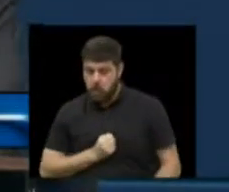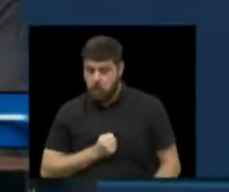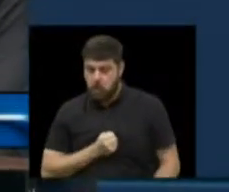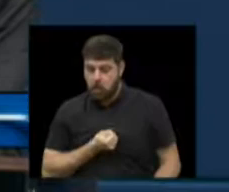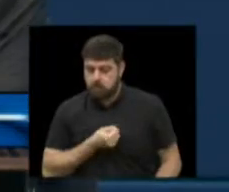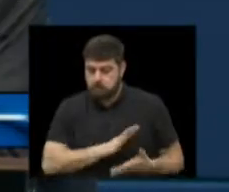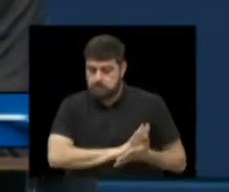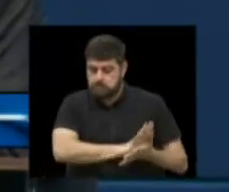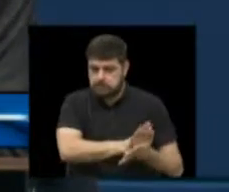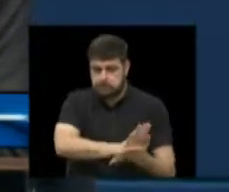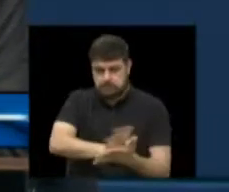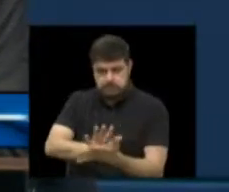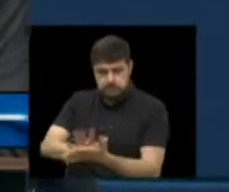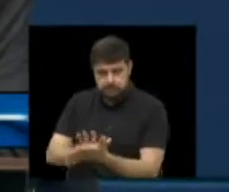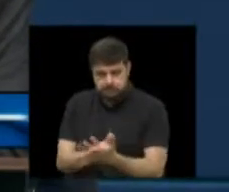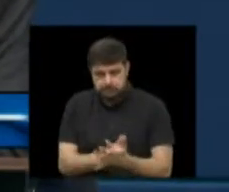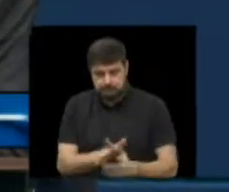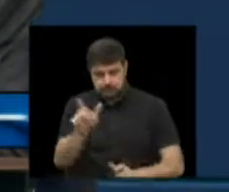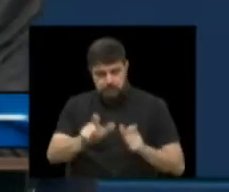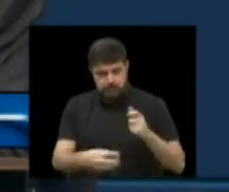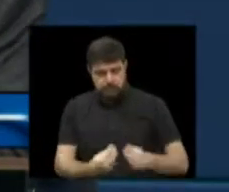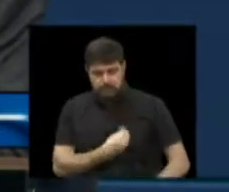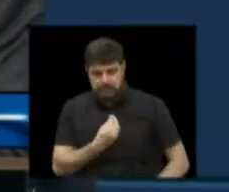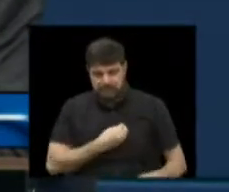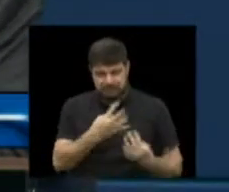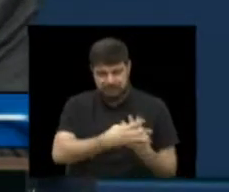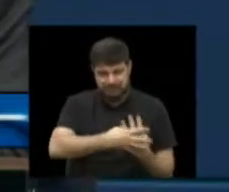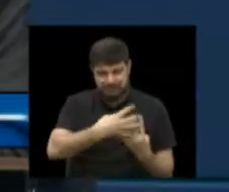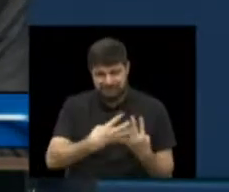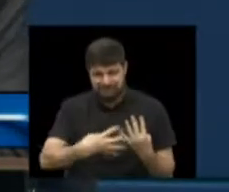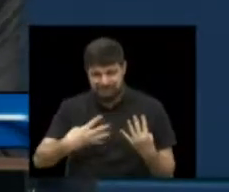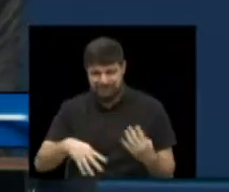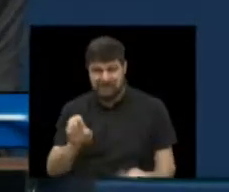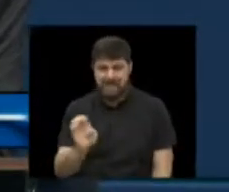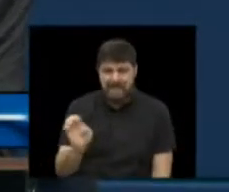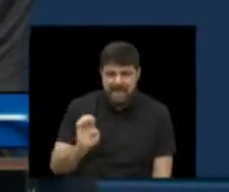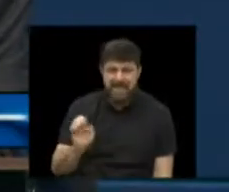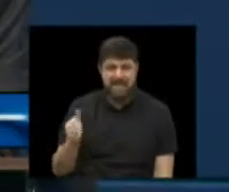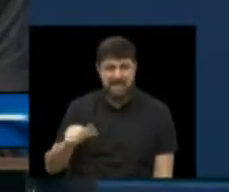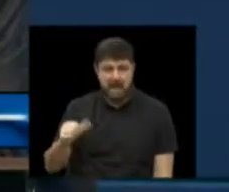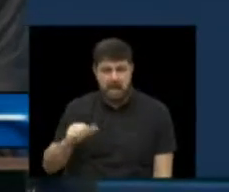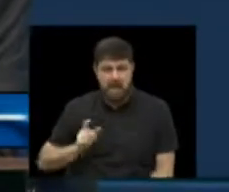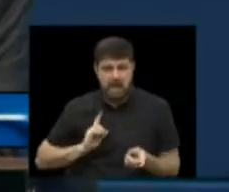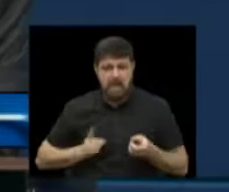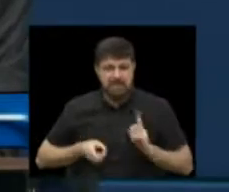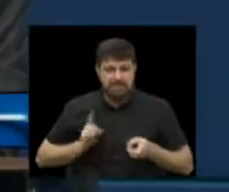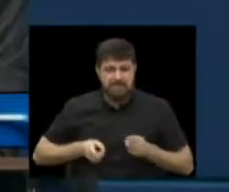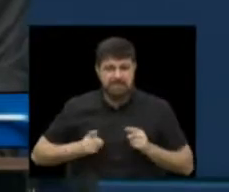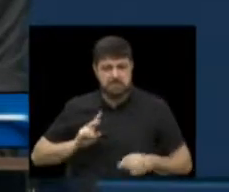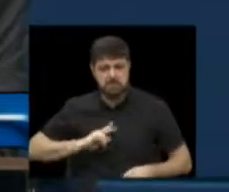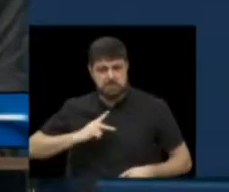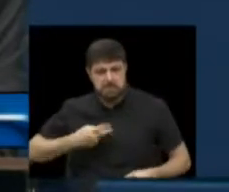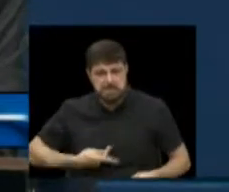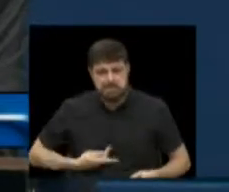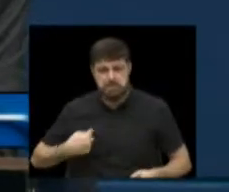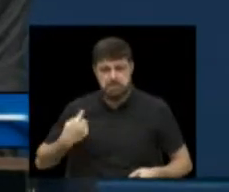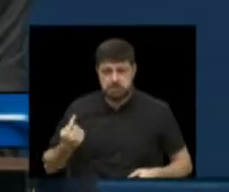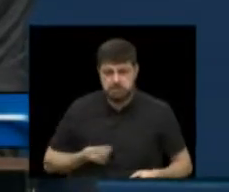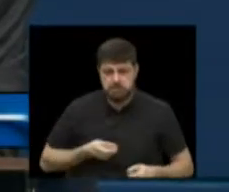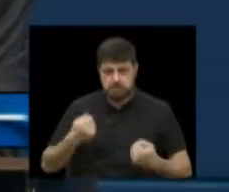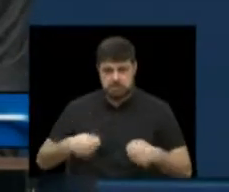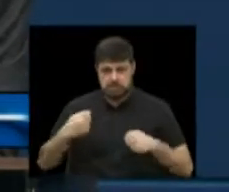que massacra vidas, provoca profundo sofrimento e provoca muitas mortes. Nós temos que escancarar, então,